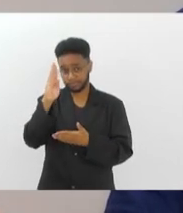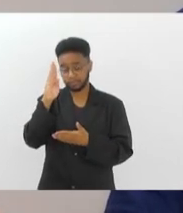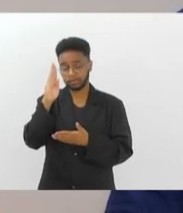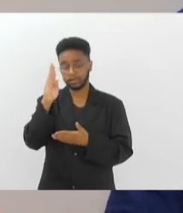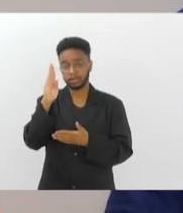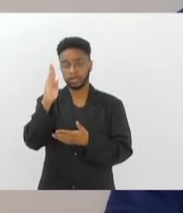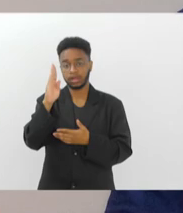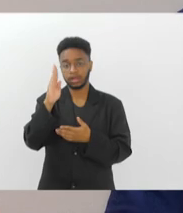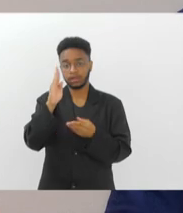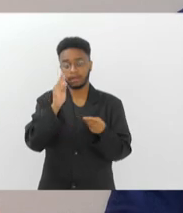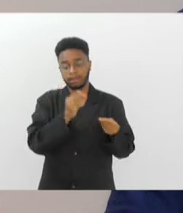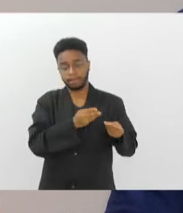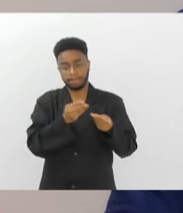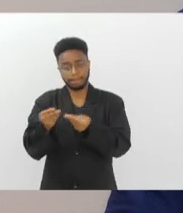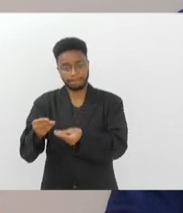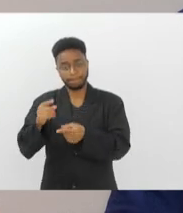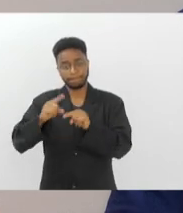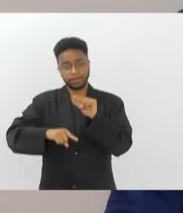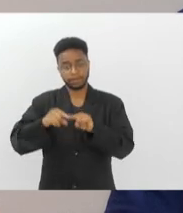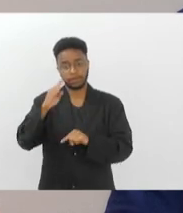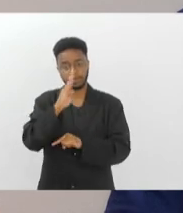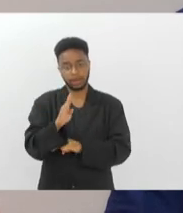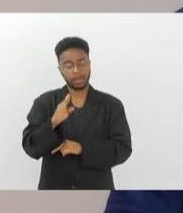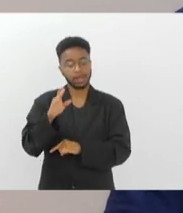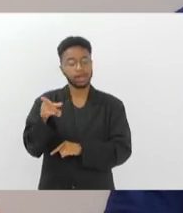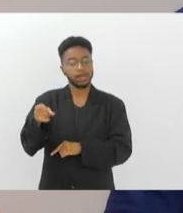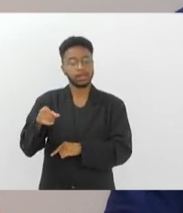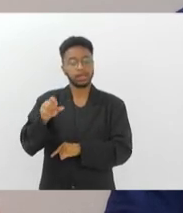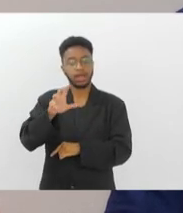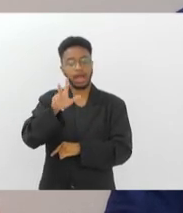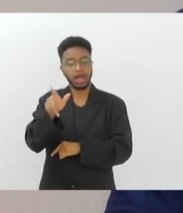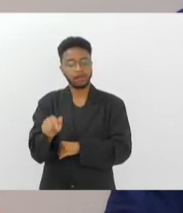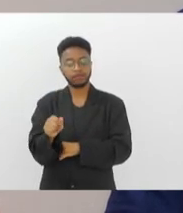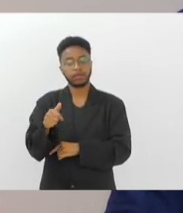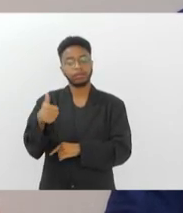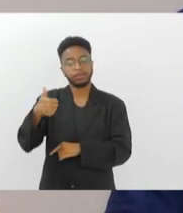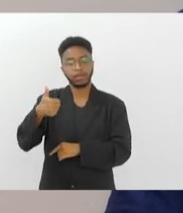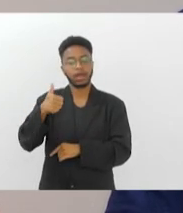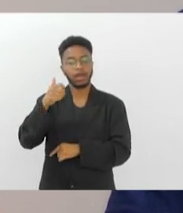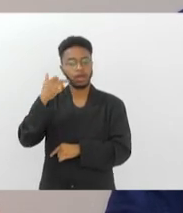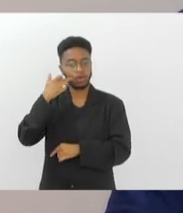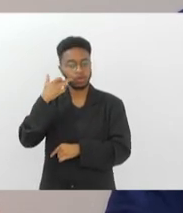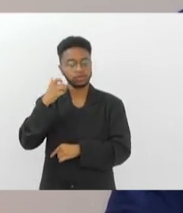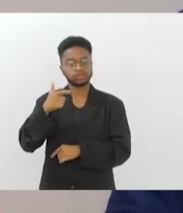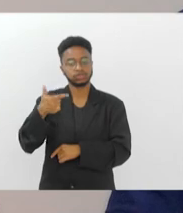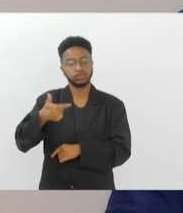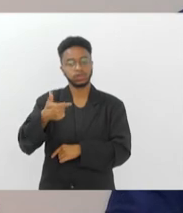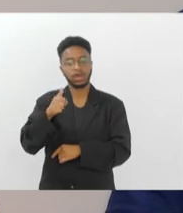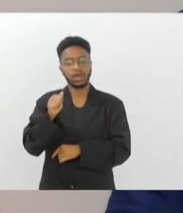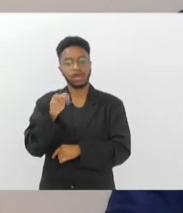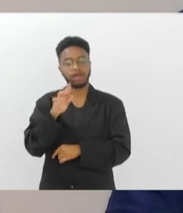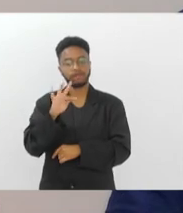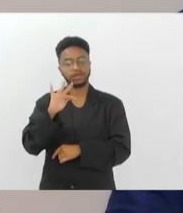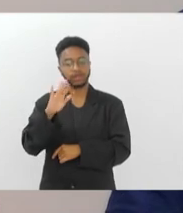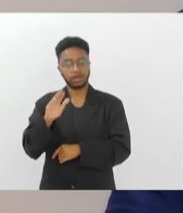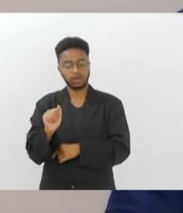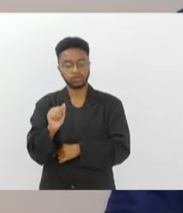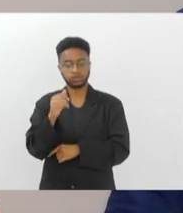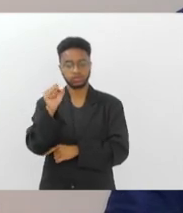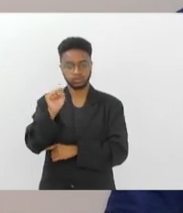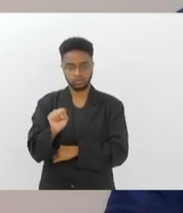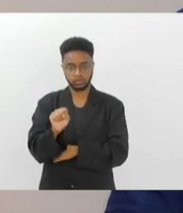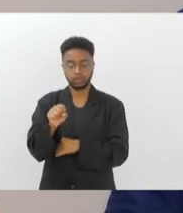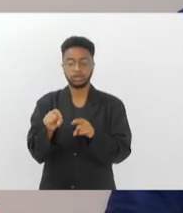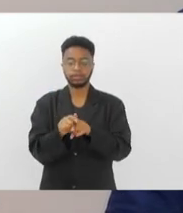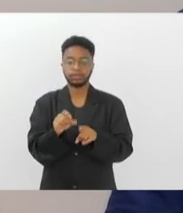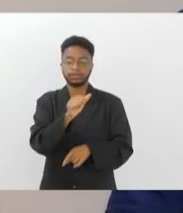recursos brasileiros no continente sul-americano é Angola. O segundo maior é a África do Sul. O estado do Rio de Janeiro é o